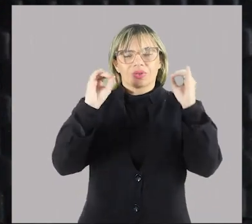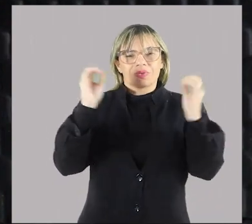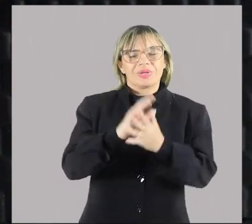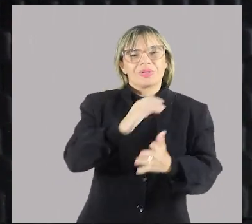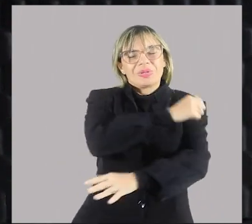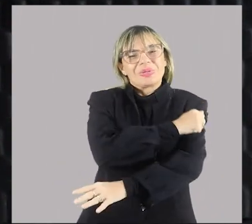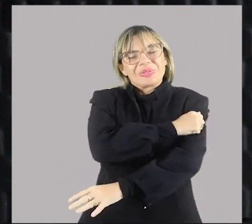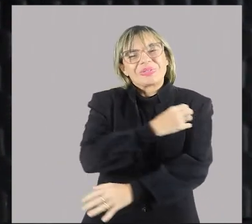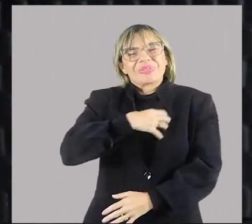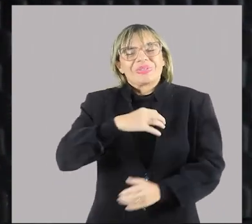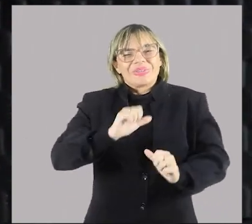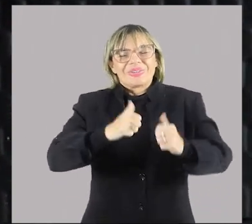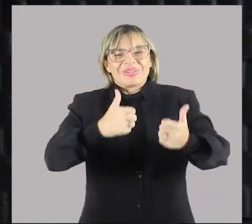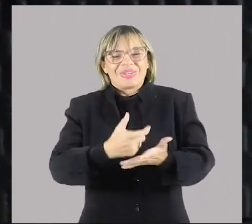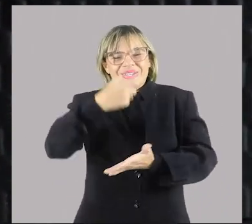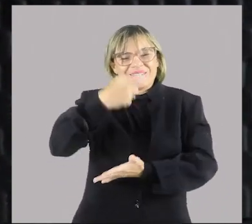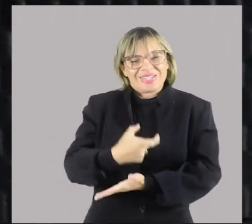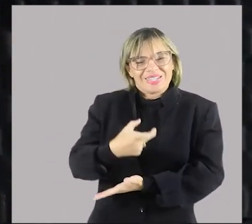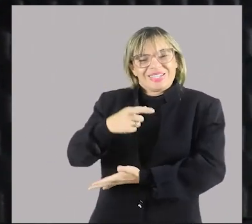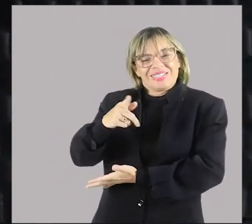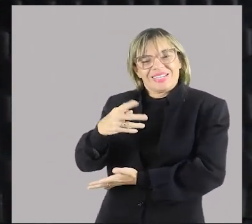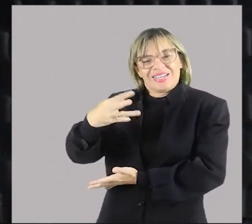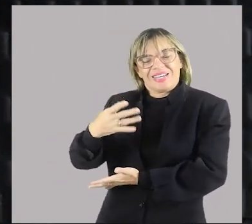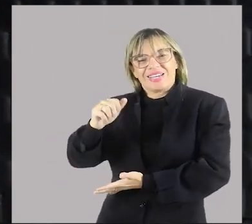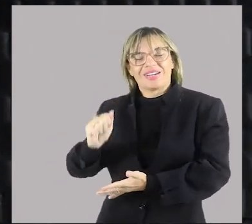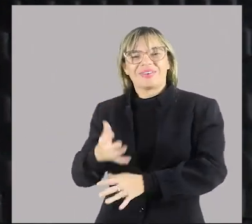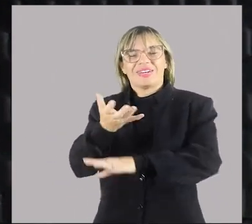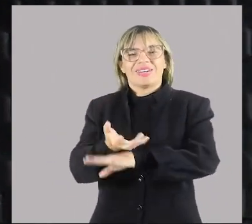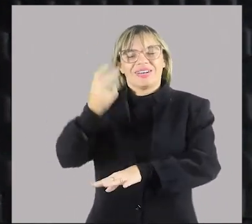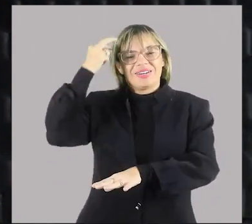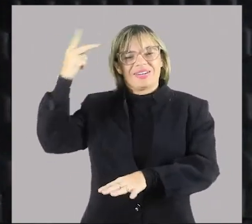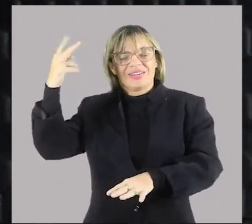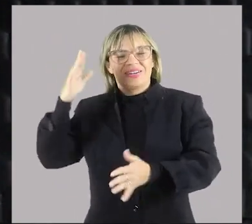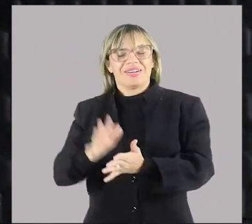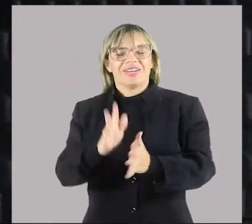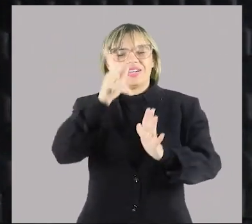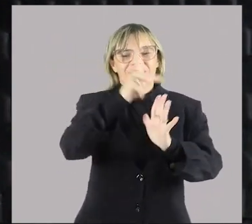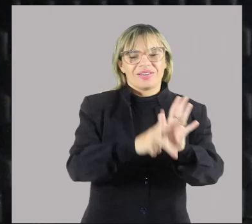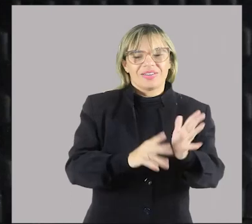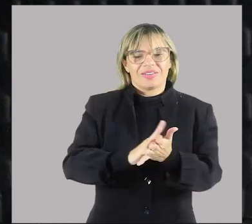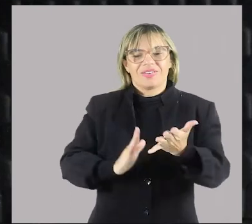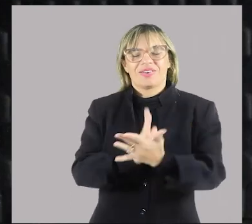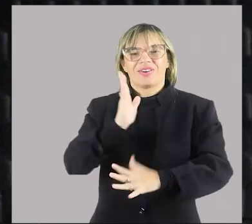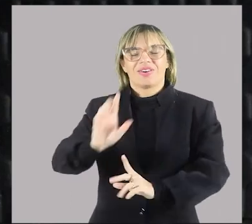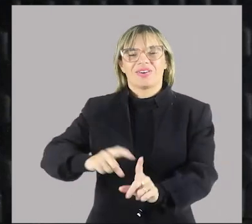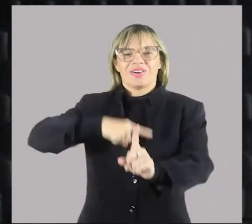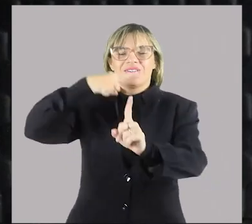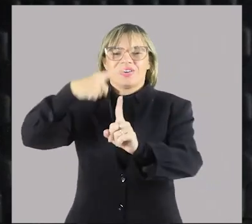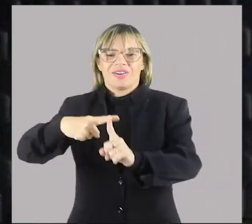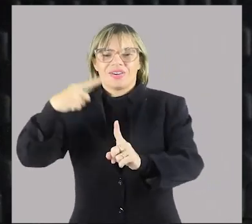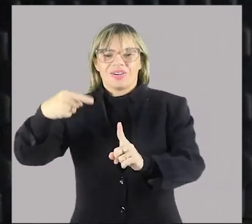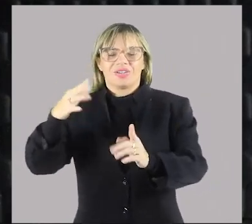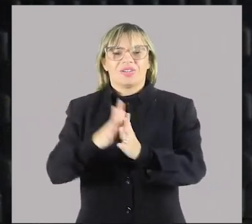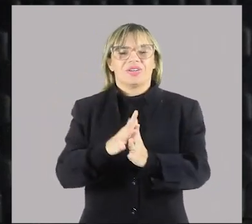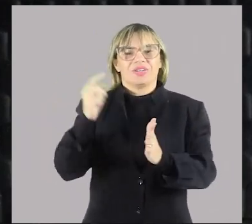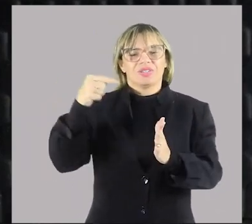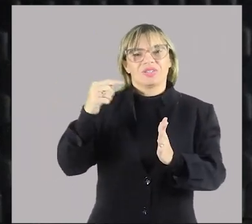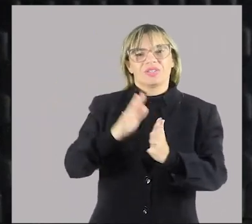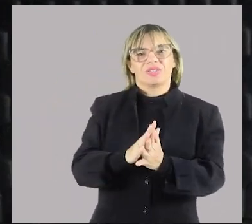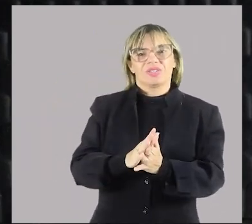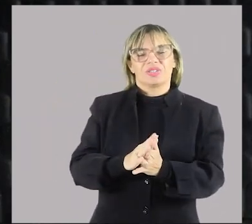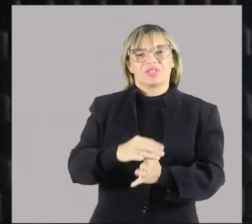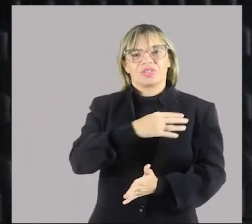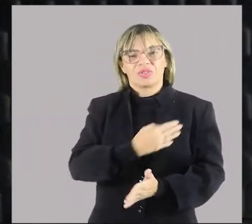E aí, pessoal, tudo bem? Professor Paulo Gereba de História, com o projeto Aprova Mais do Governo do Estado do Maranhão, através